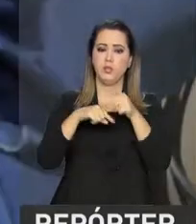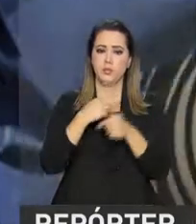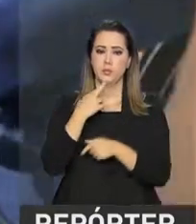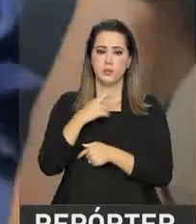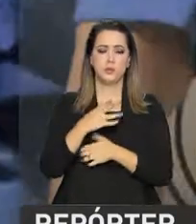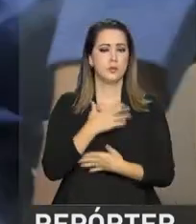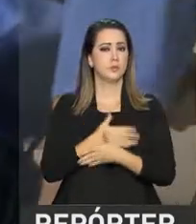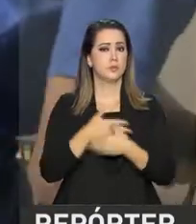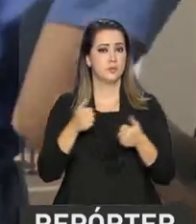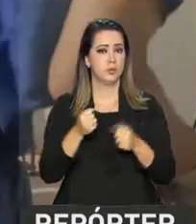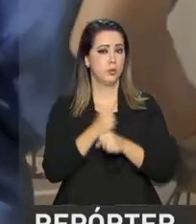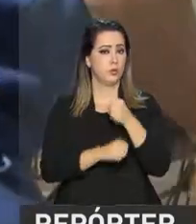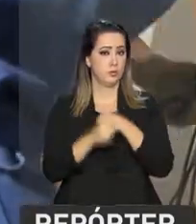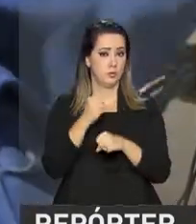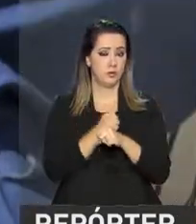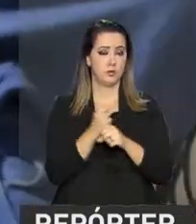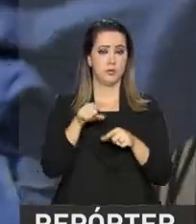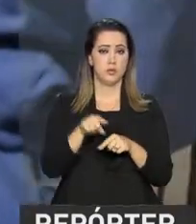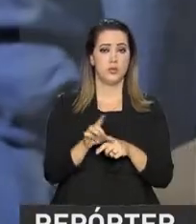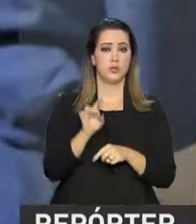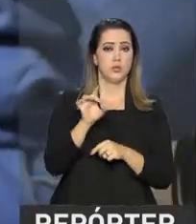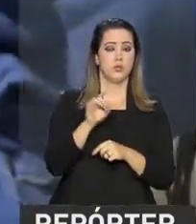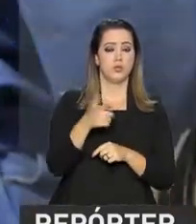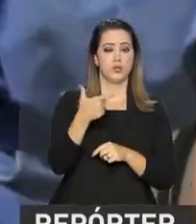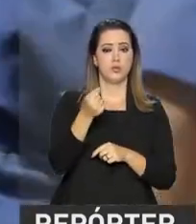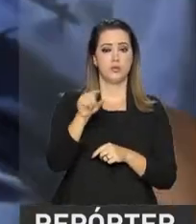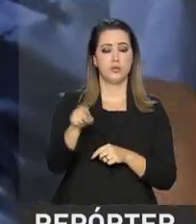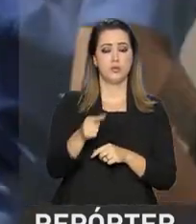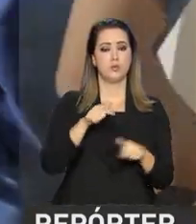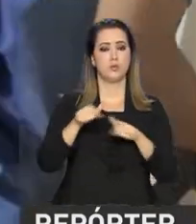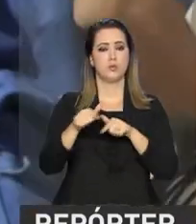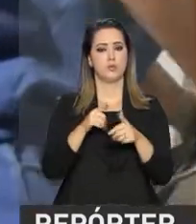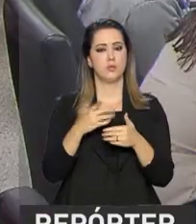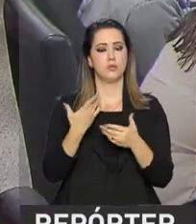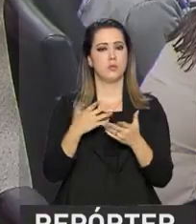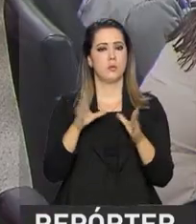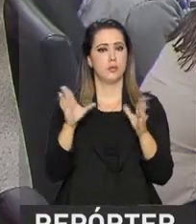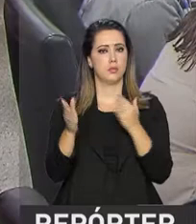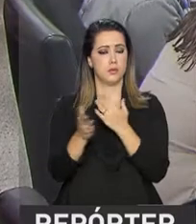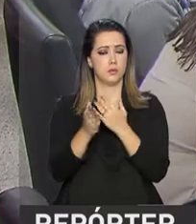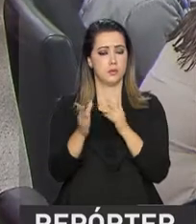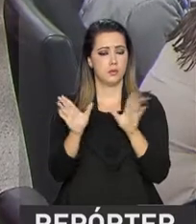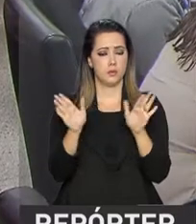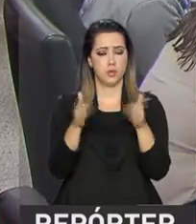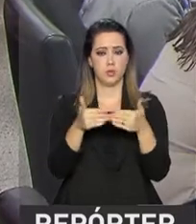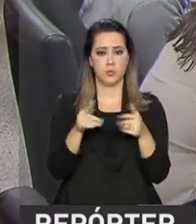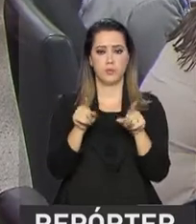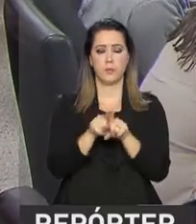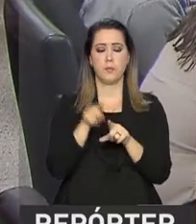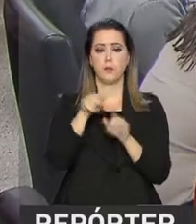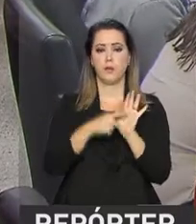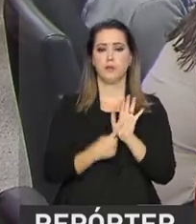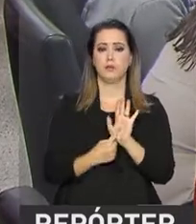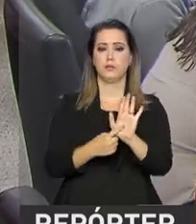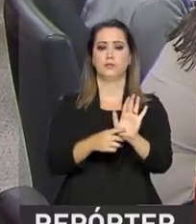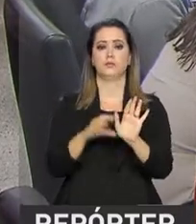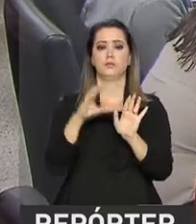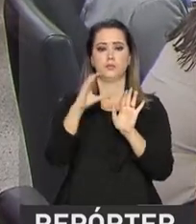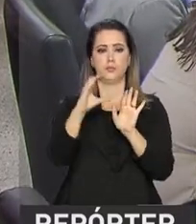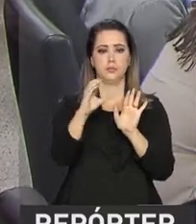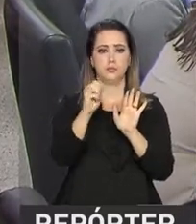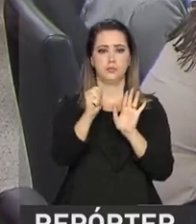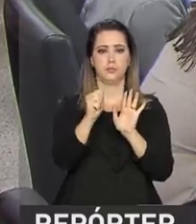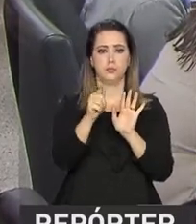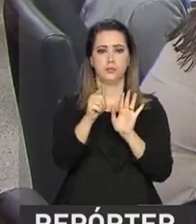mais positivo no ano passado, quando apenas 20 mil postos deixaram de existir. É o que mostra o relatório do Cadastro Geral de Empregados